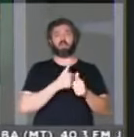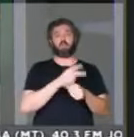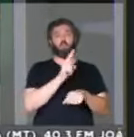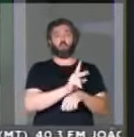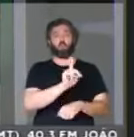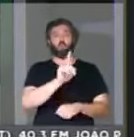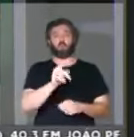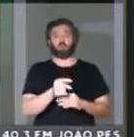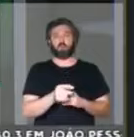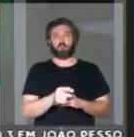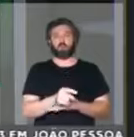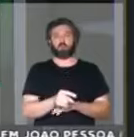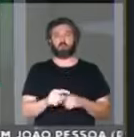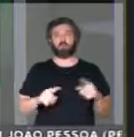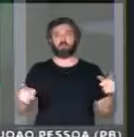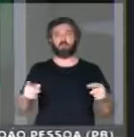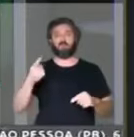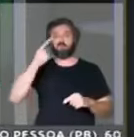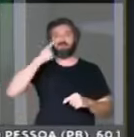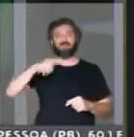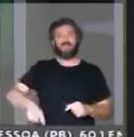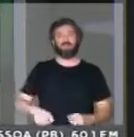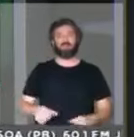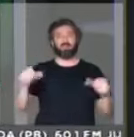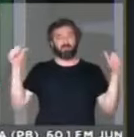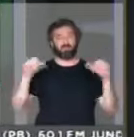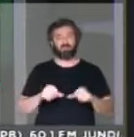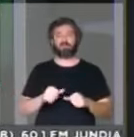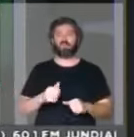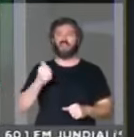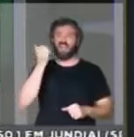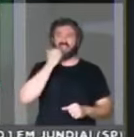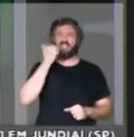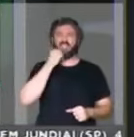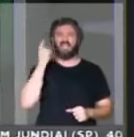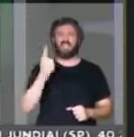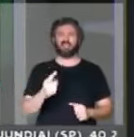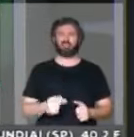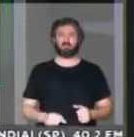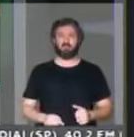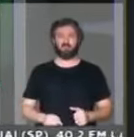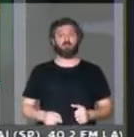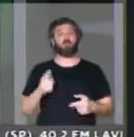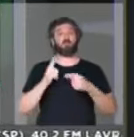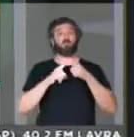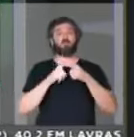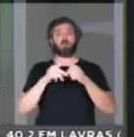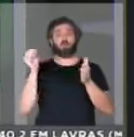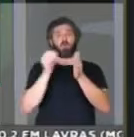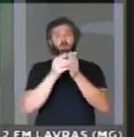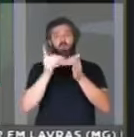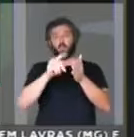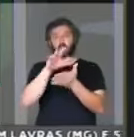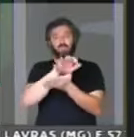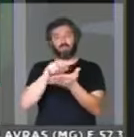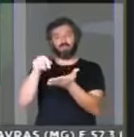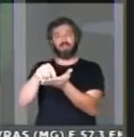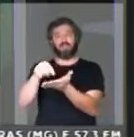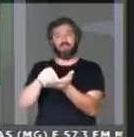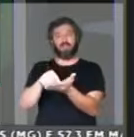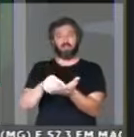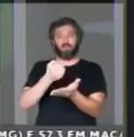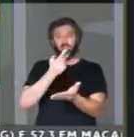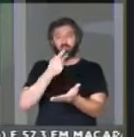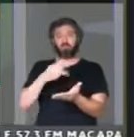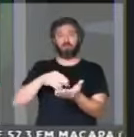ambiente mas eles são tão fraudadores canalhas eu diria que eles não colocaram que esses dados se